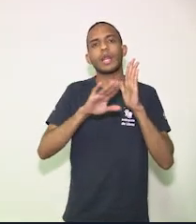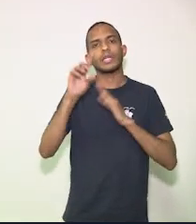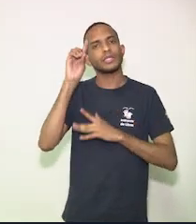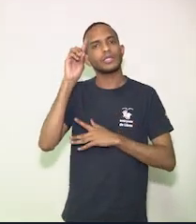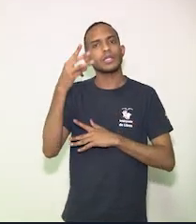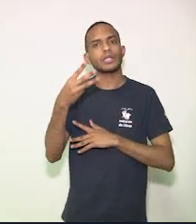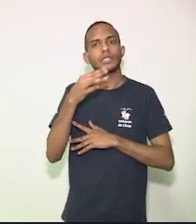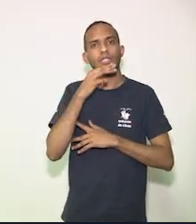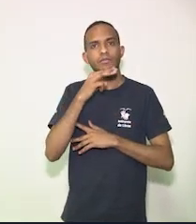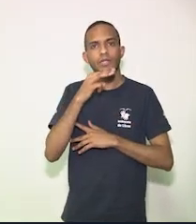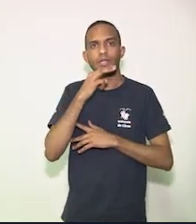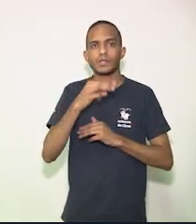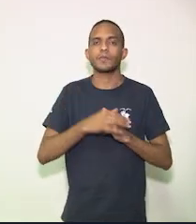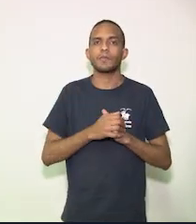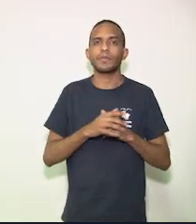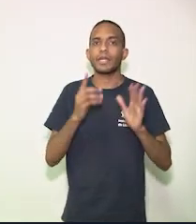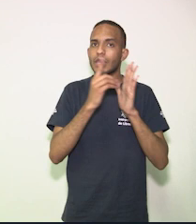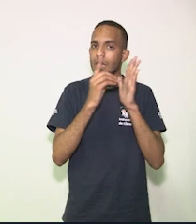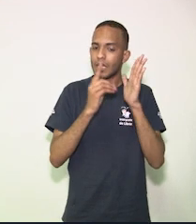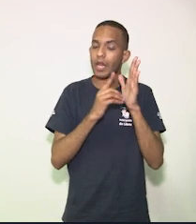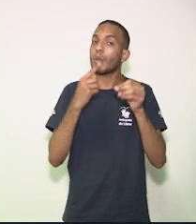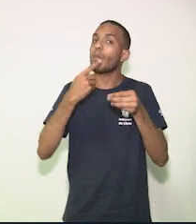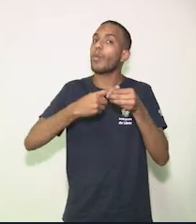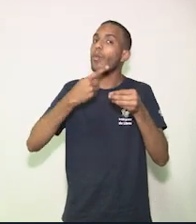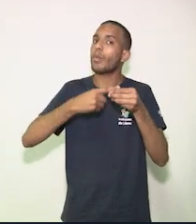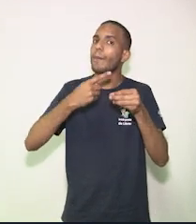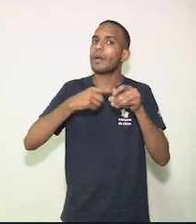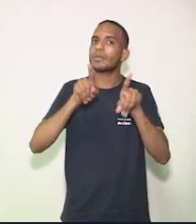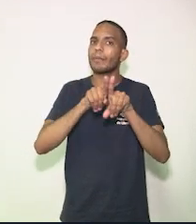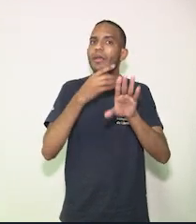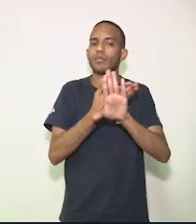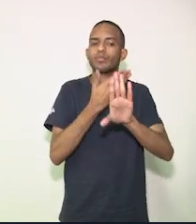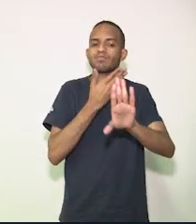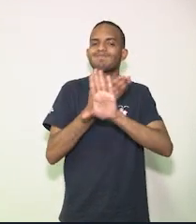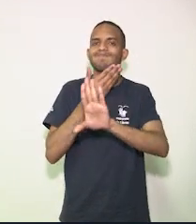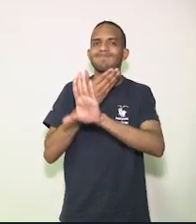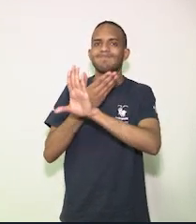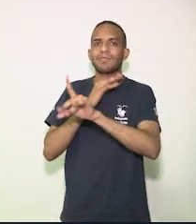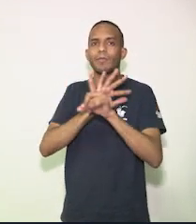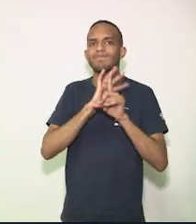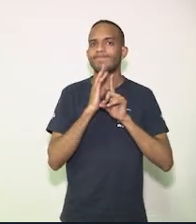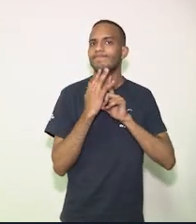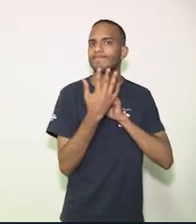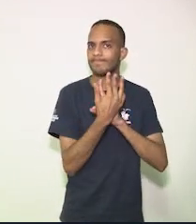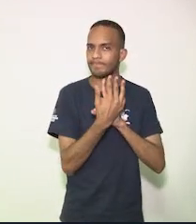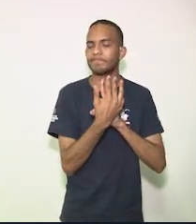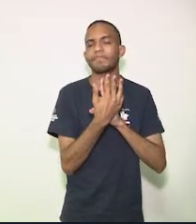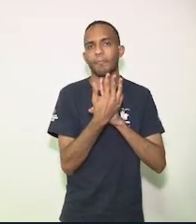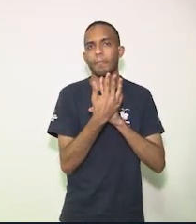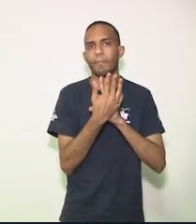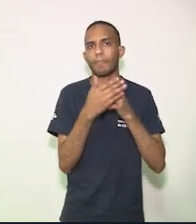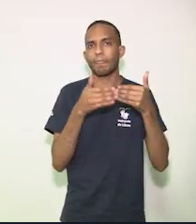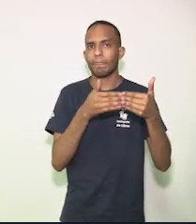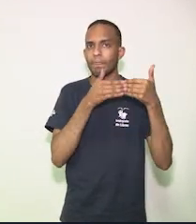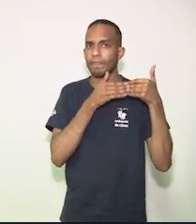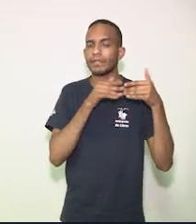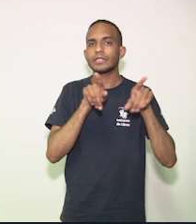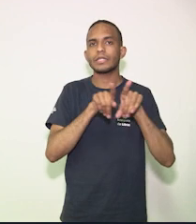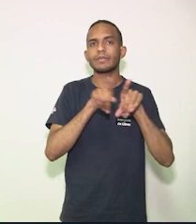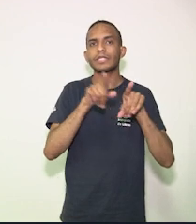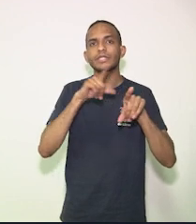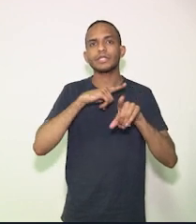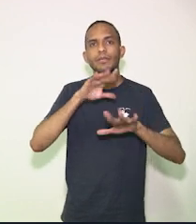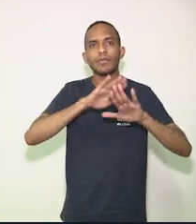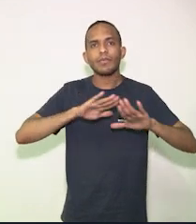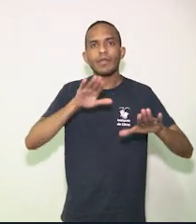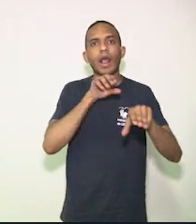em 3 de março, o decreto municipal do isolamento social, nós